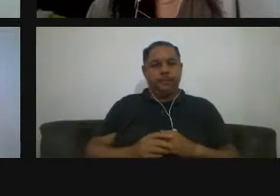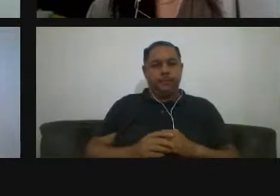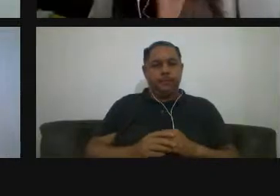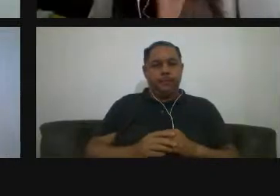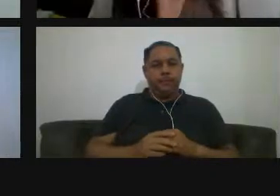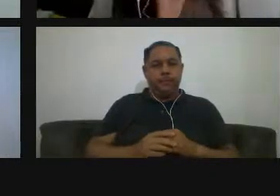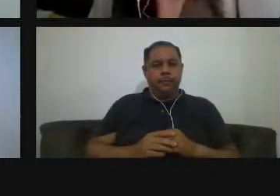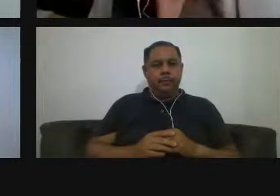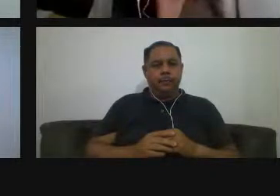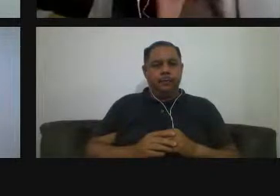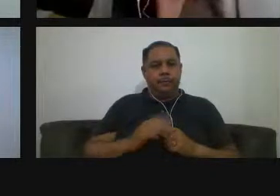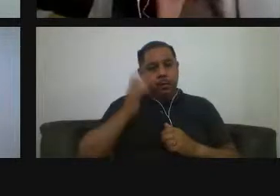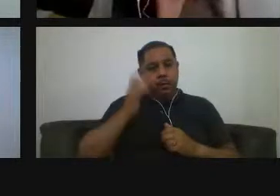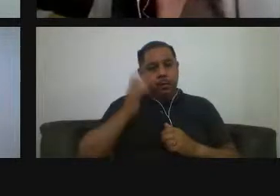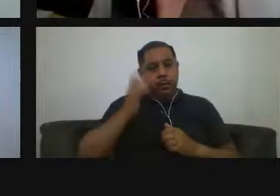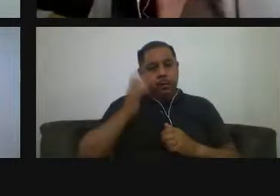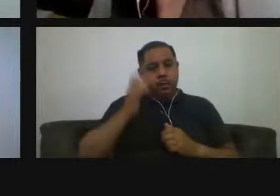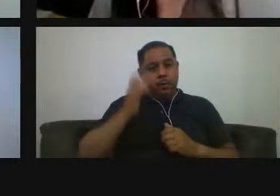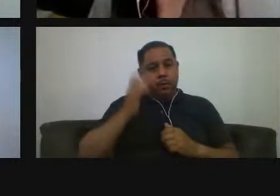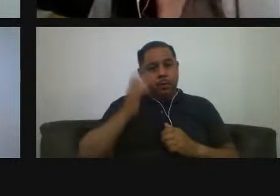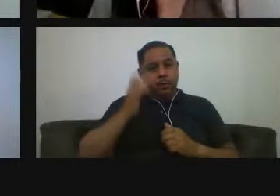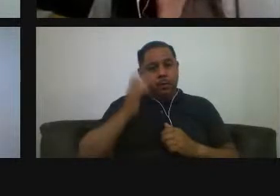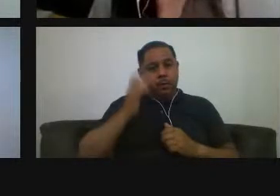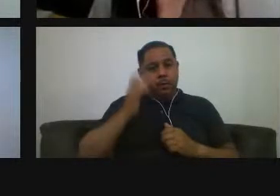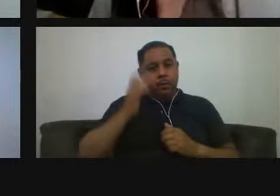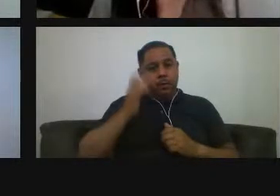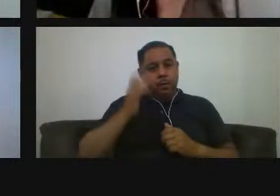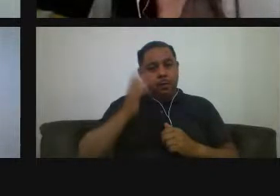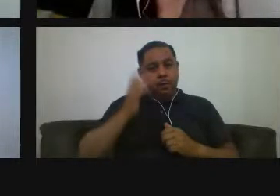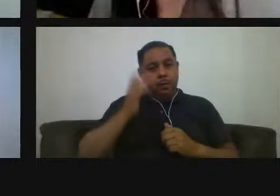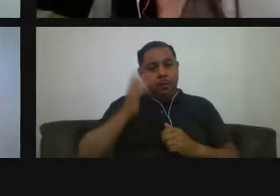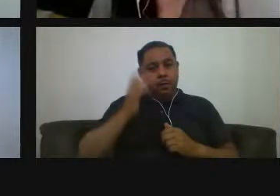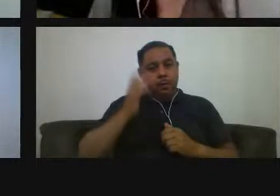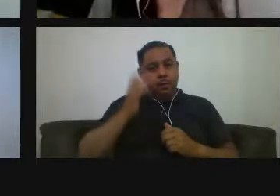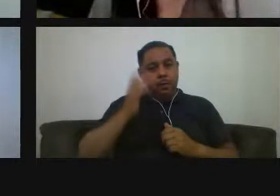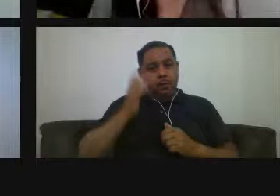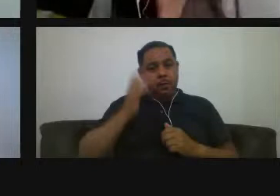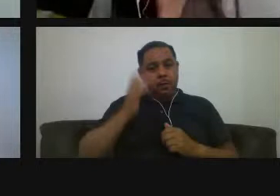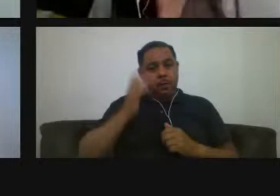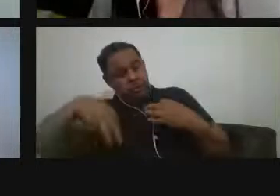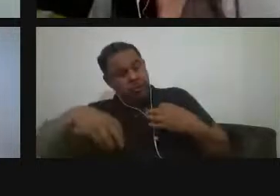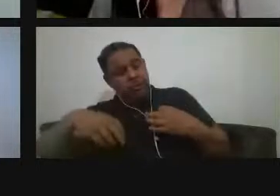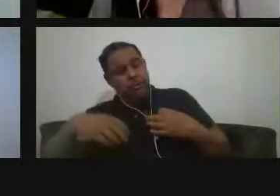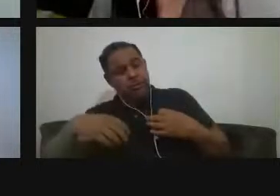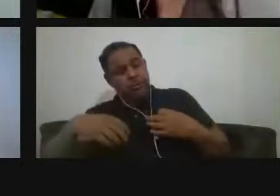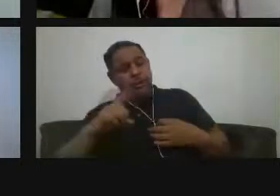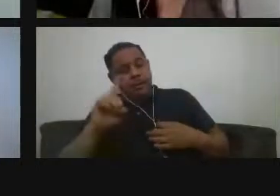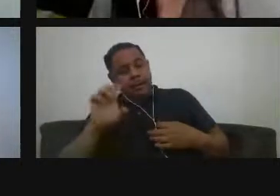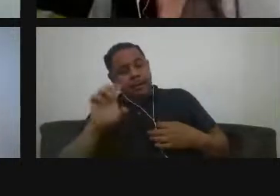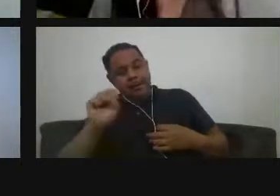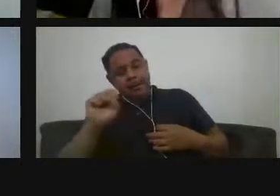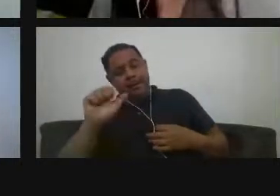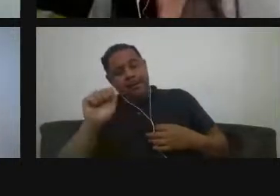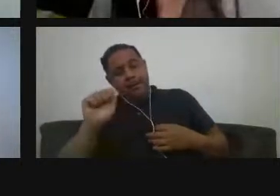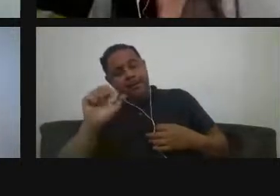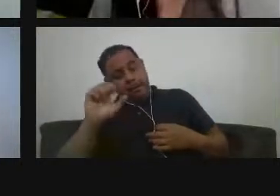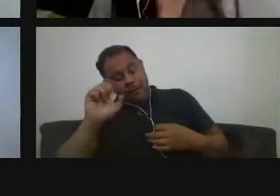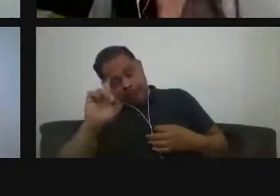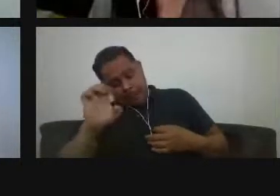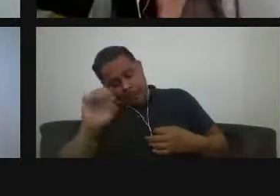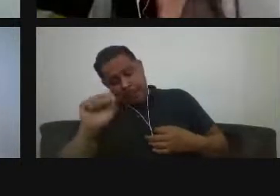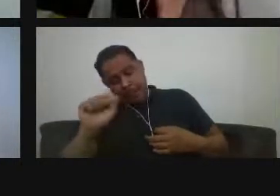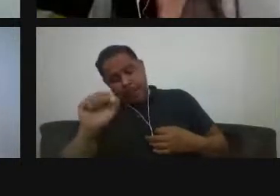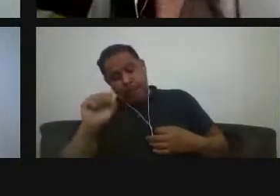Eu acho que, de certa forma, sim, né? Desassossego como agitação, o tédio sendo